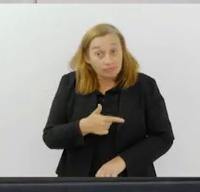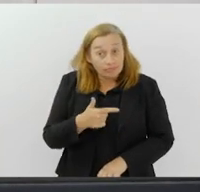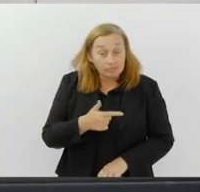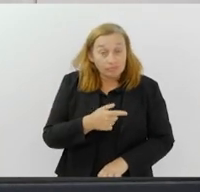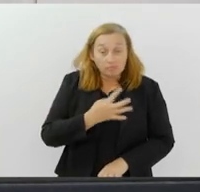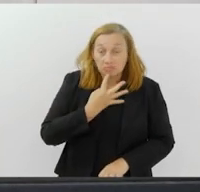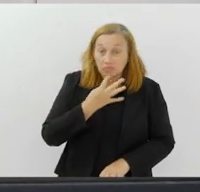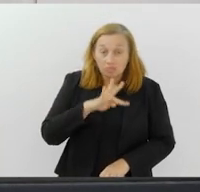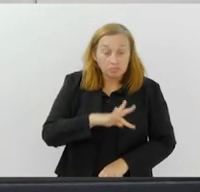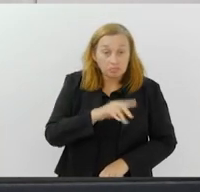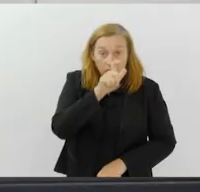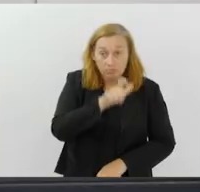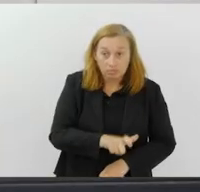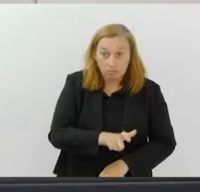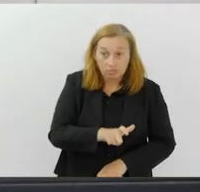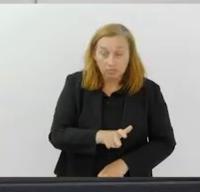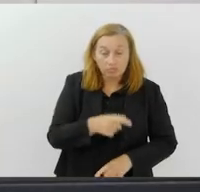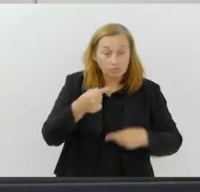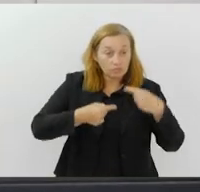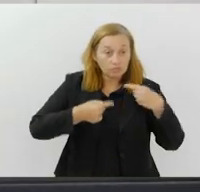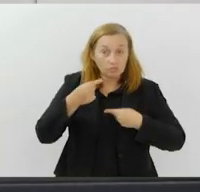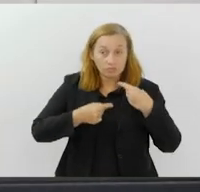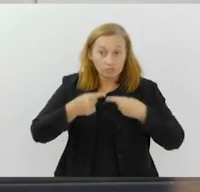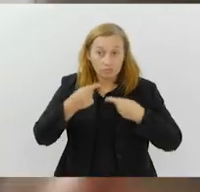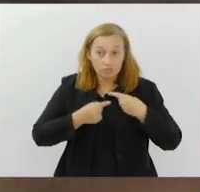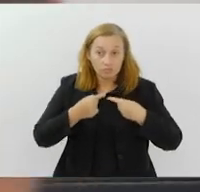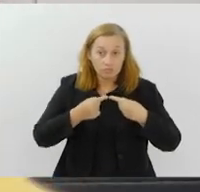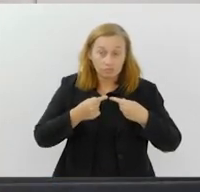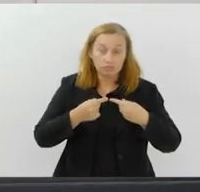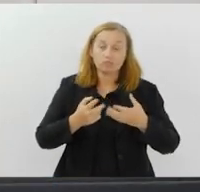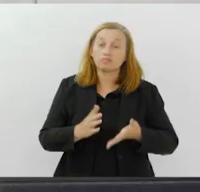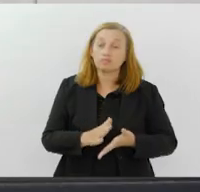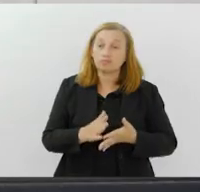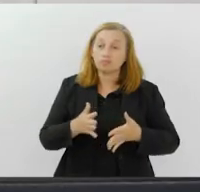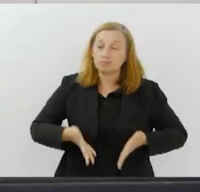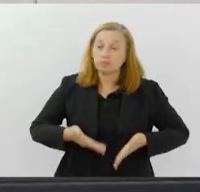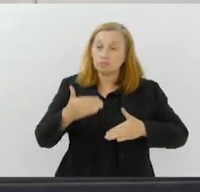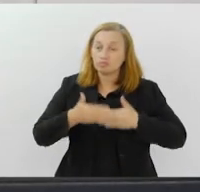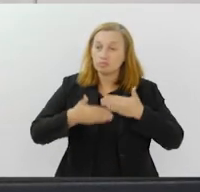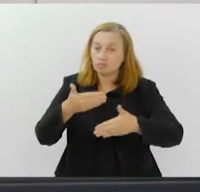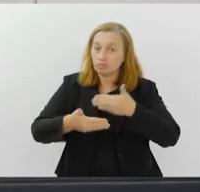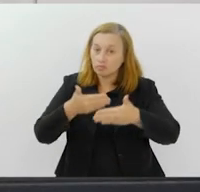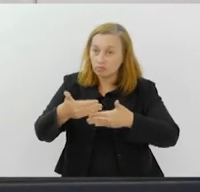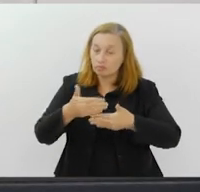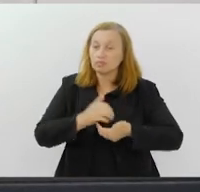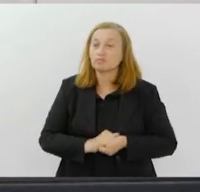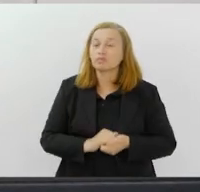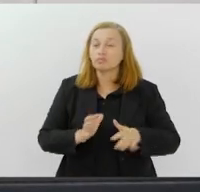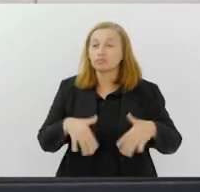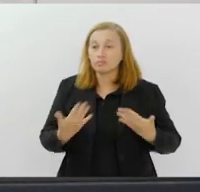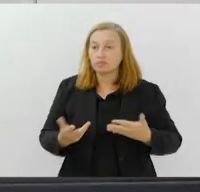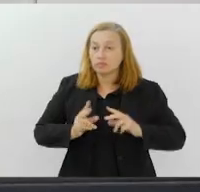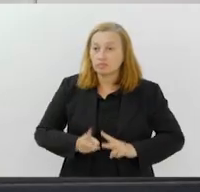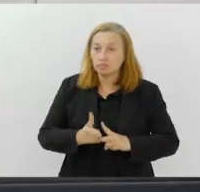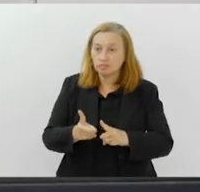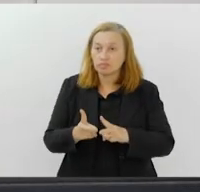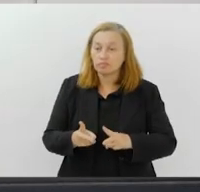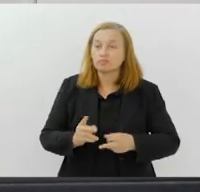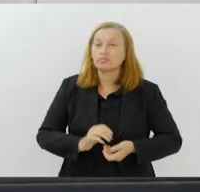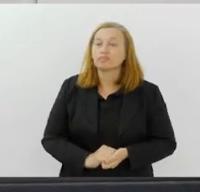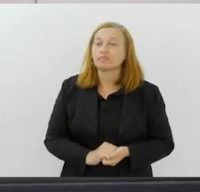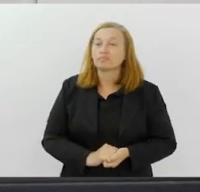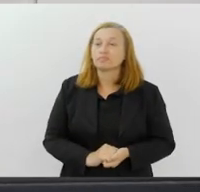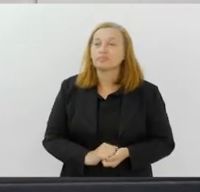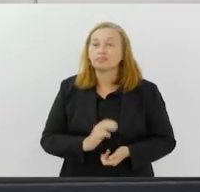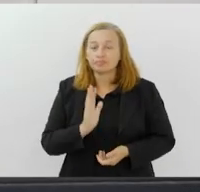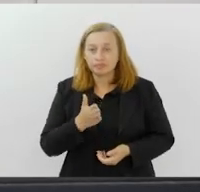não reconhecem o diálogo a interação o avanço possível então nós vamos continuar nesse passo